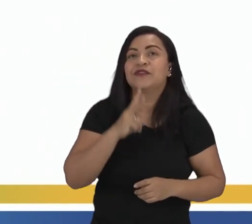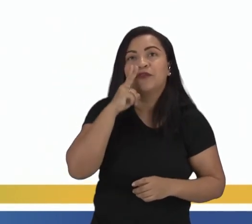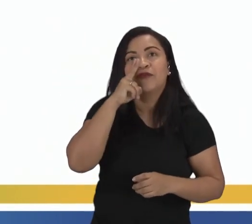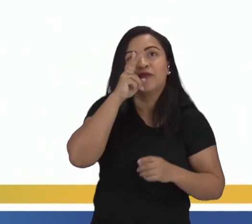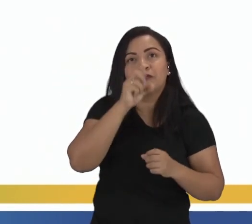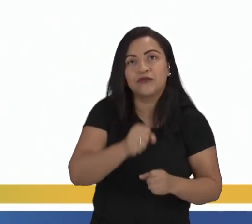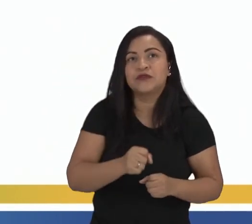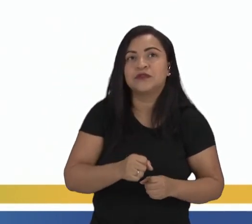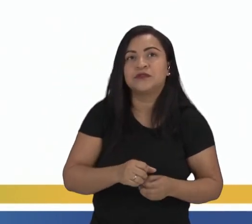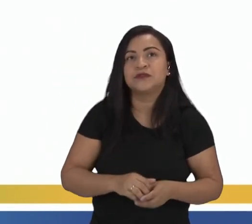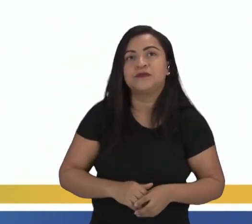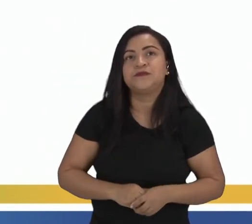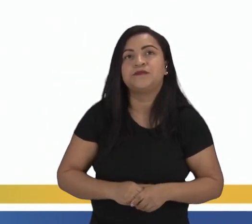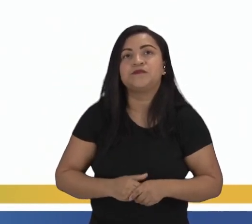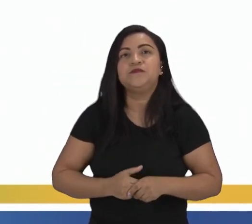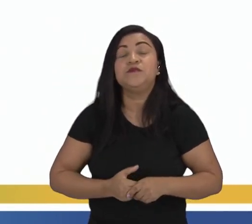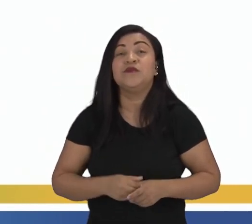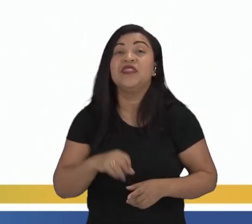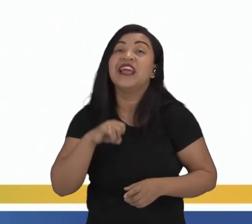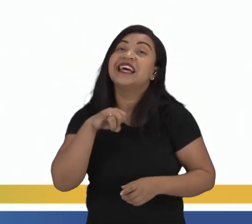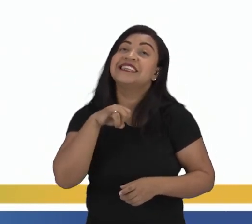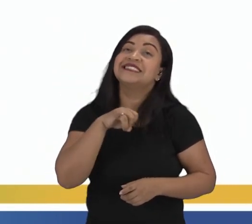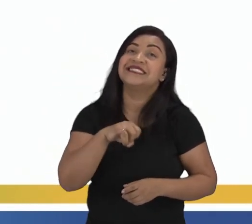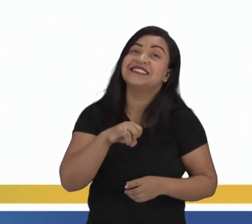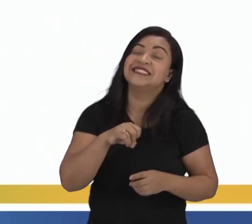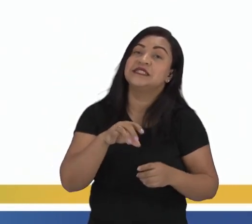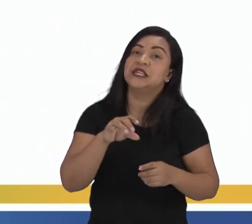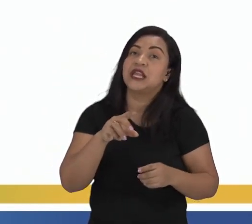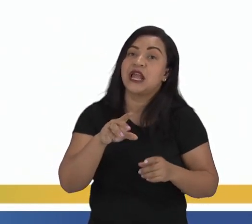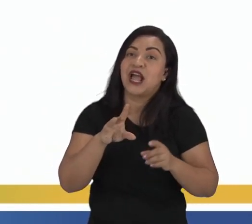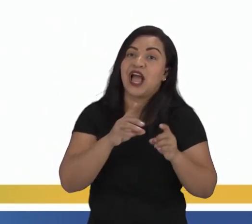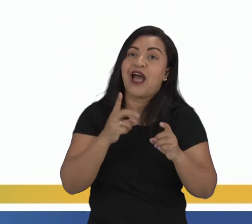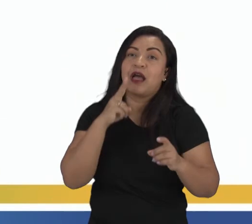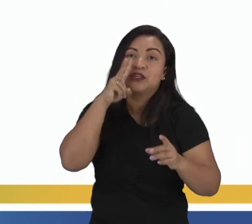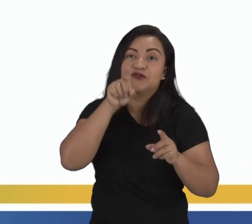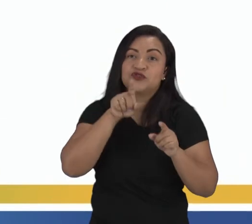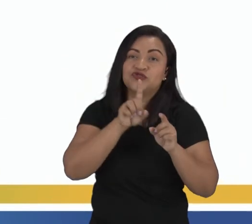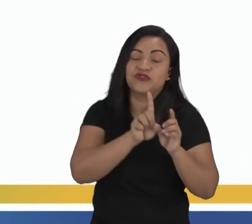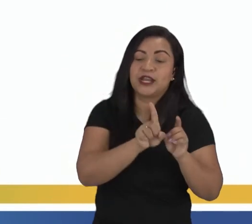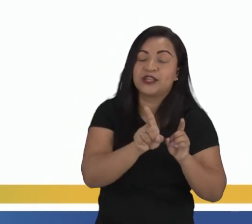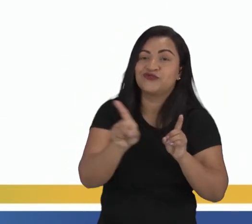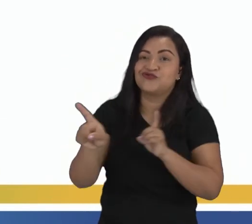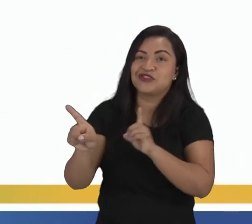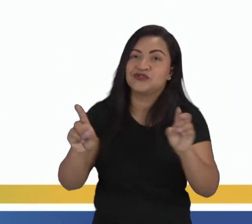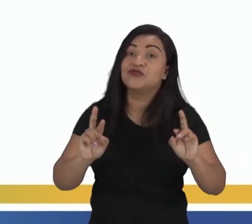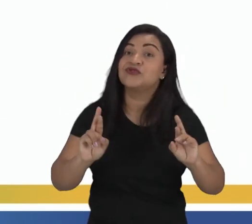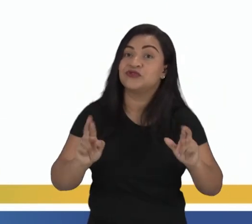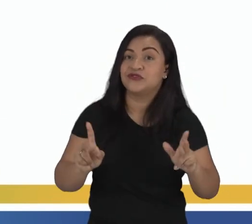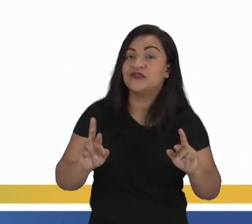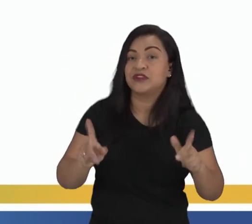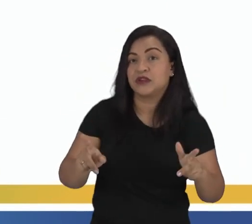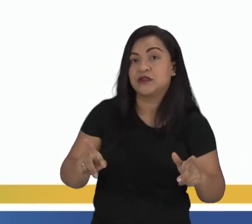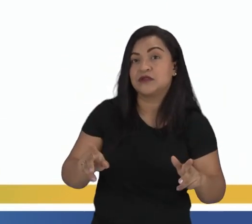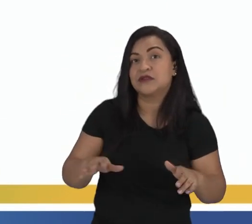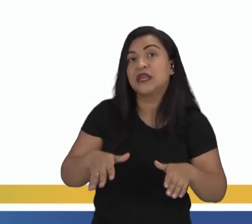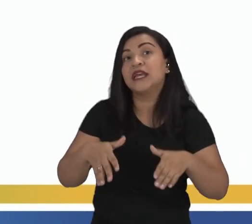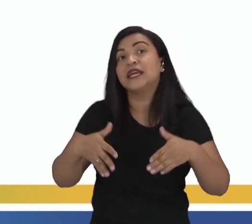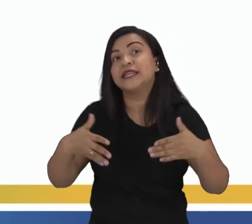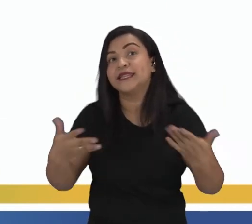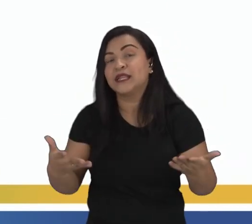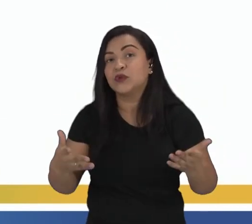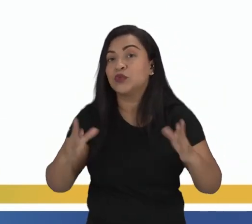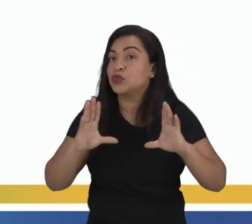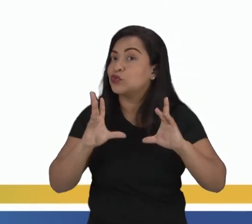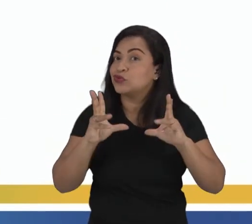escolhido. Caso as forças estejam em direções diferentes desse sistema, Então, nesse caso, todas as forças estão